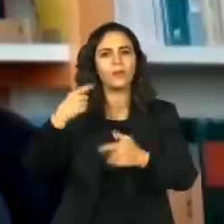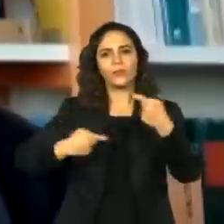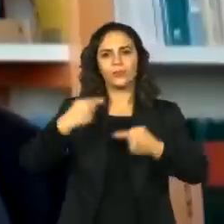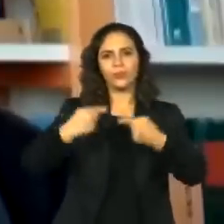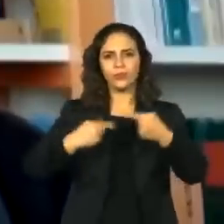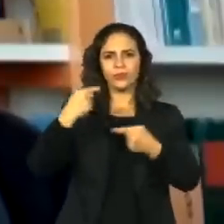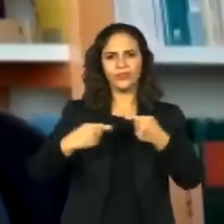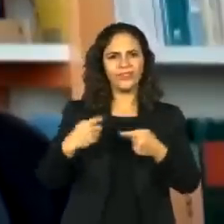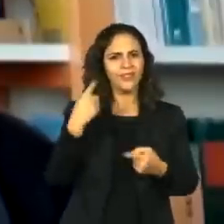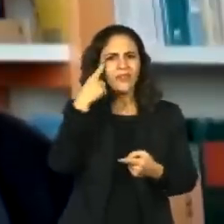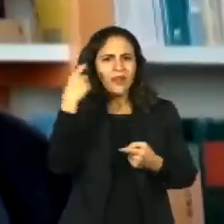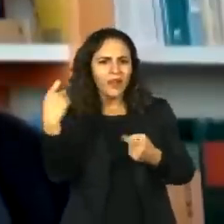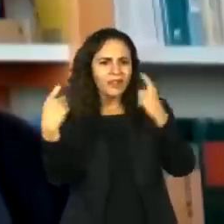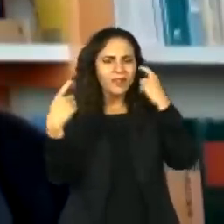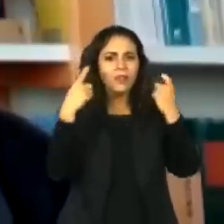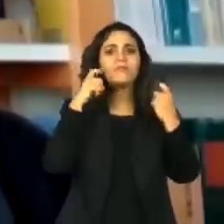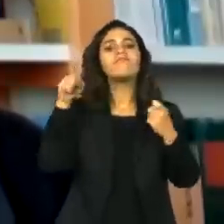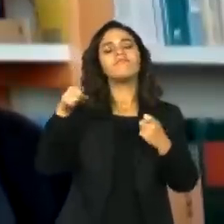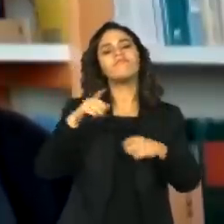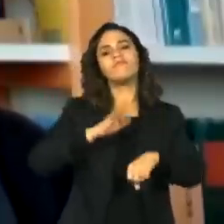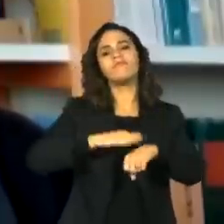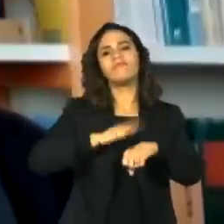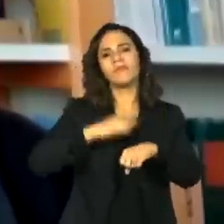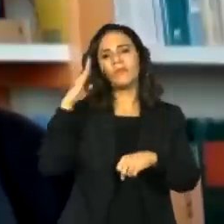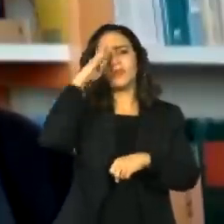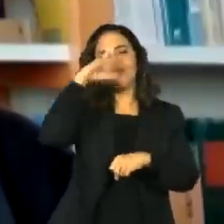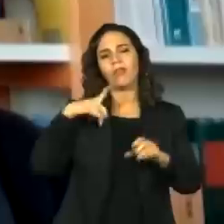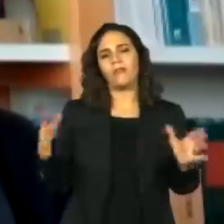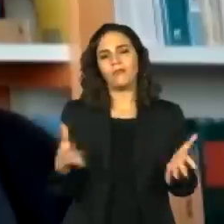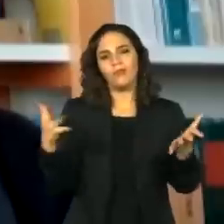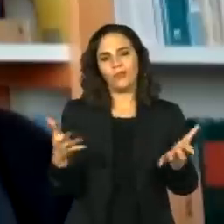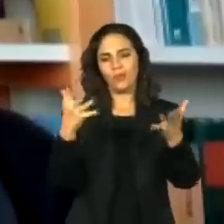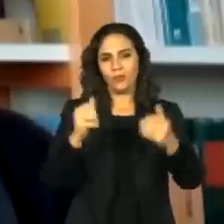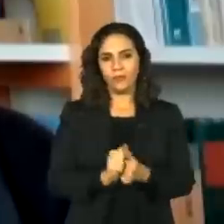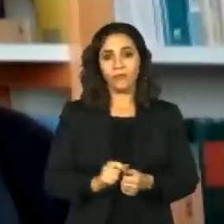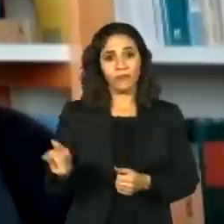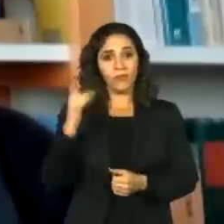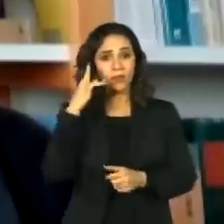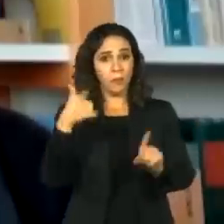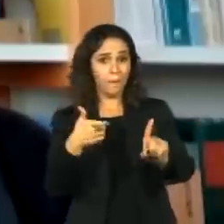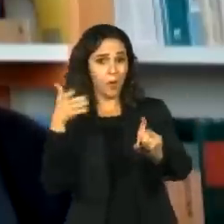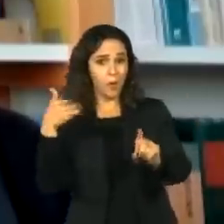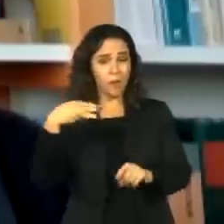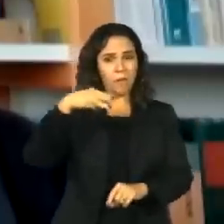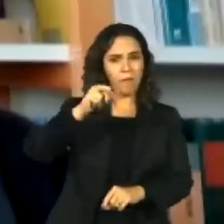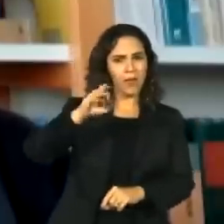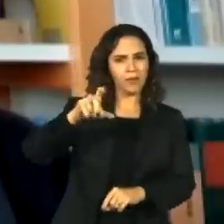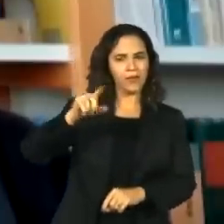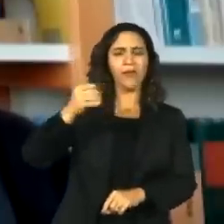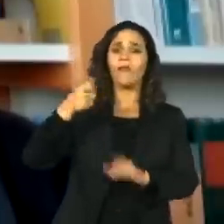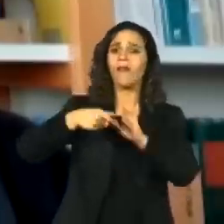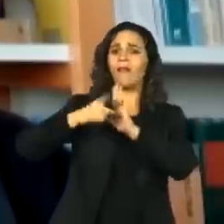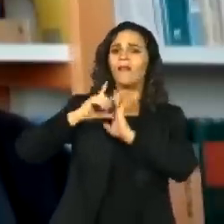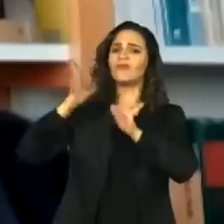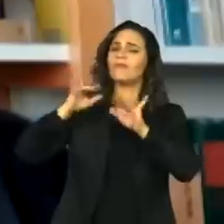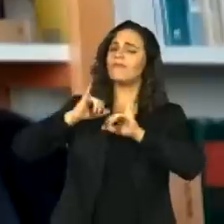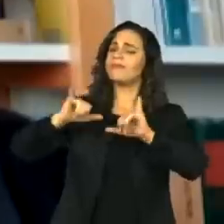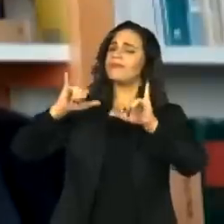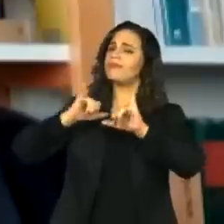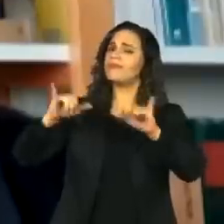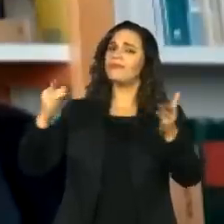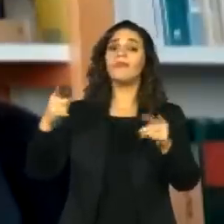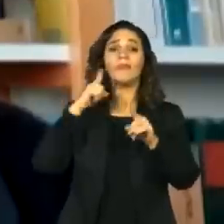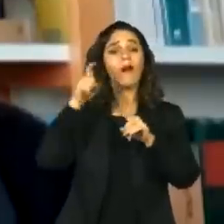política e policial é estimulada por Jair Bolsonaro. Para ele, o assassinato de Marcelo Arruda é tragédia anunciada e fere